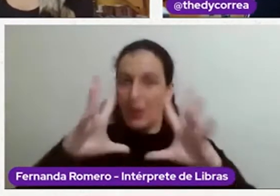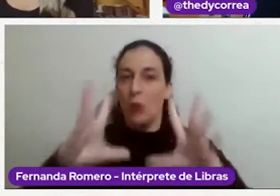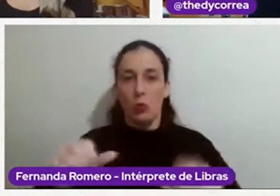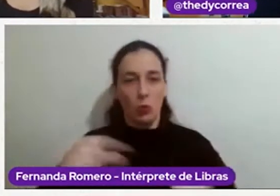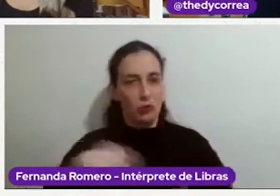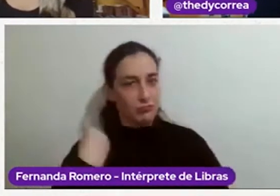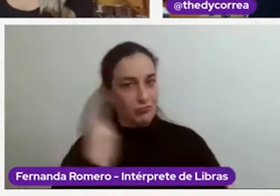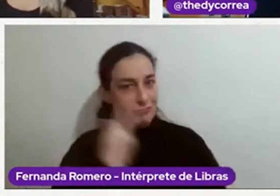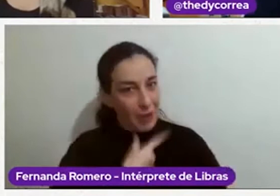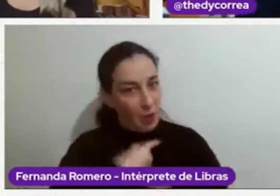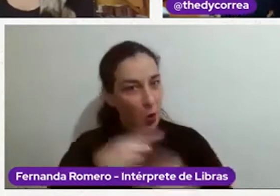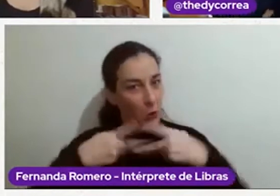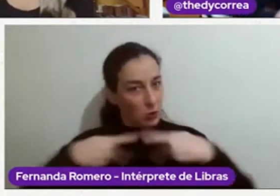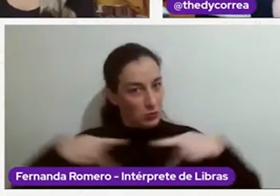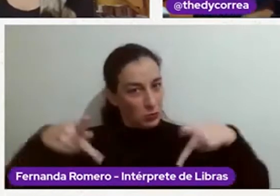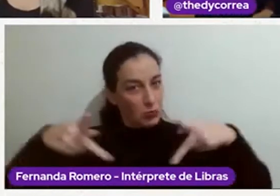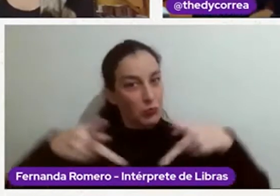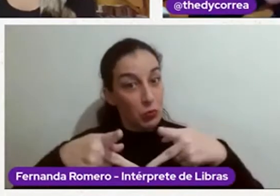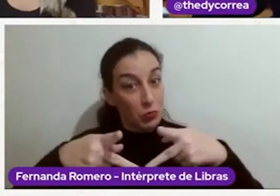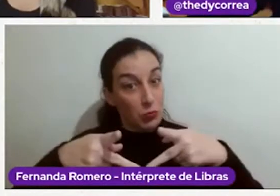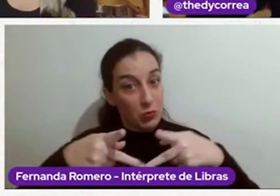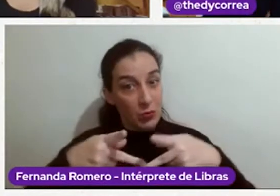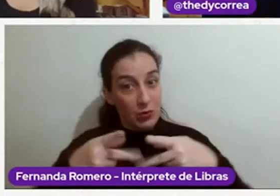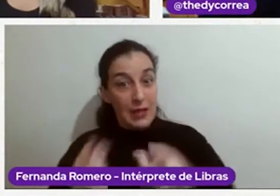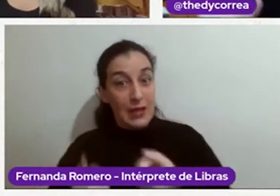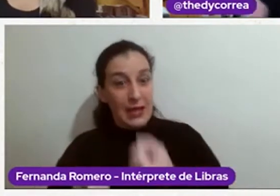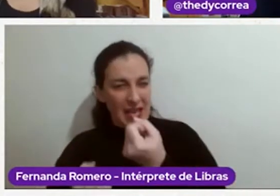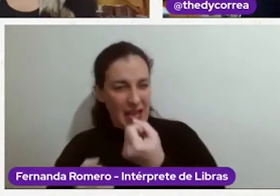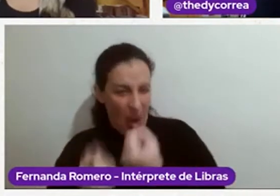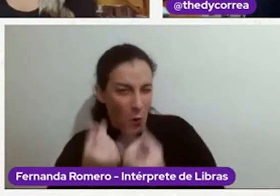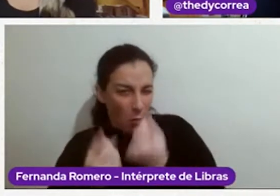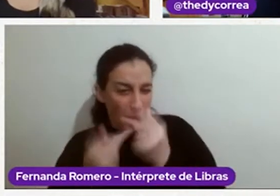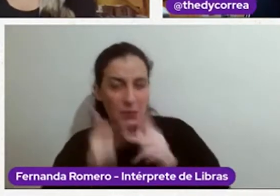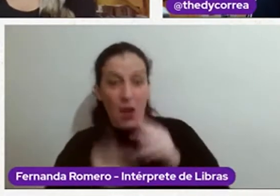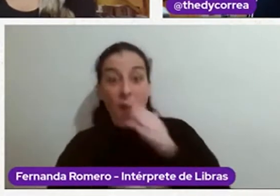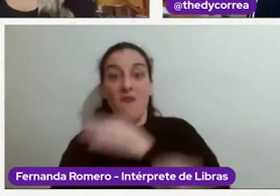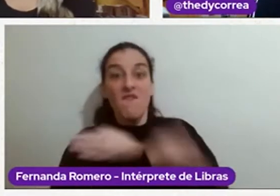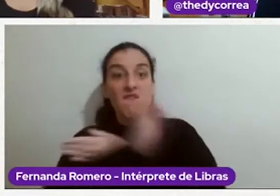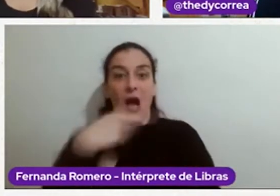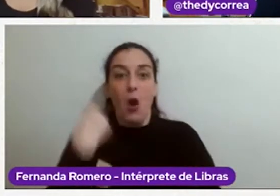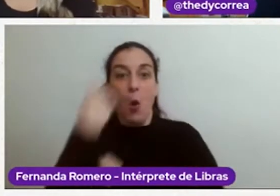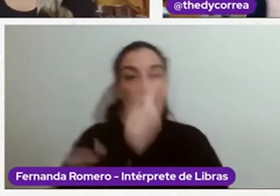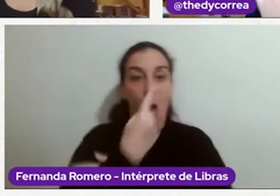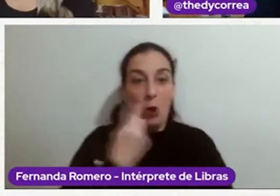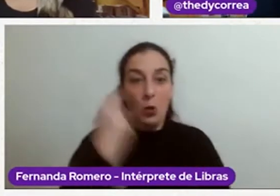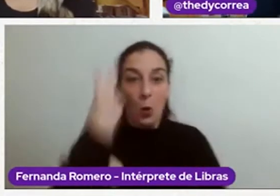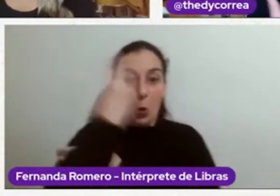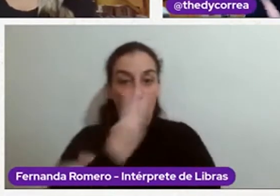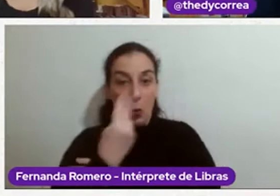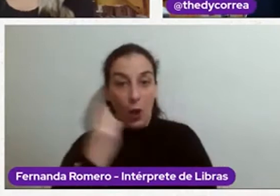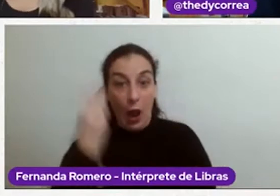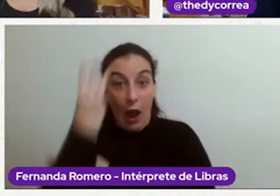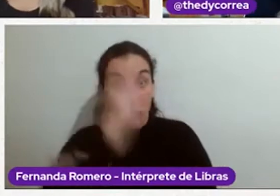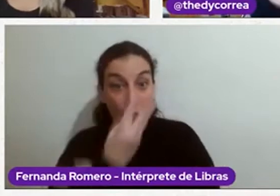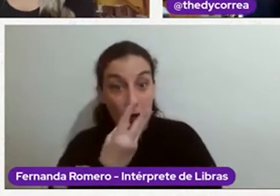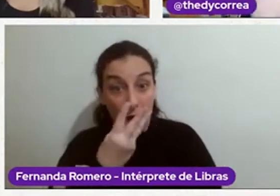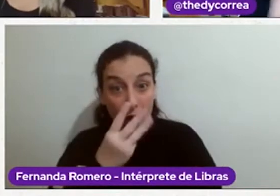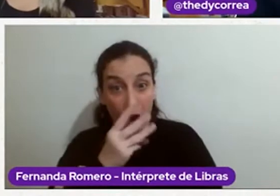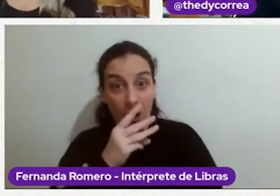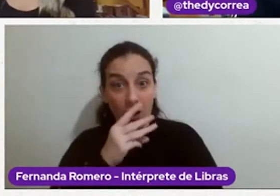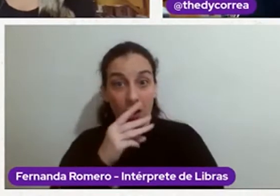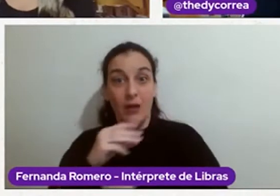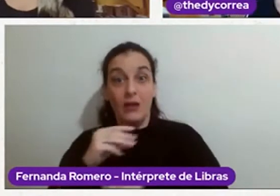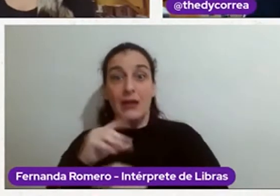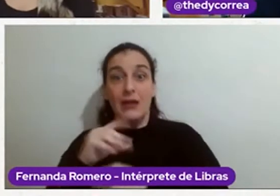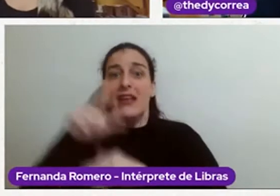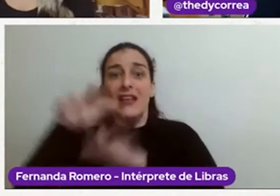para o público, e tem pessoas que às vezes viajam 1, 2, 3 horas para nos assistir. Para estar ali, né? Vai depois do show, quero